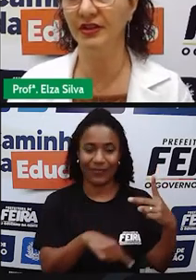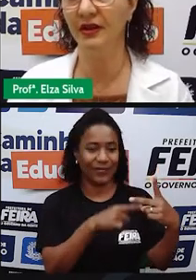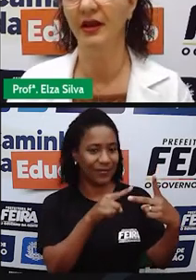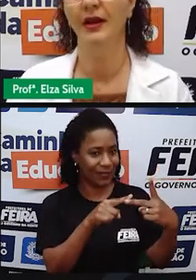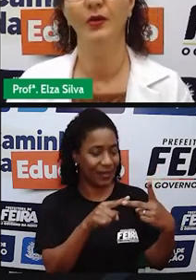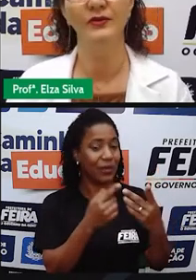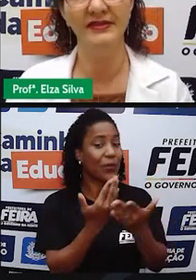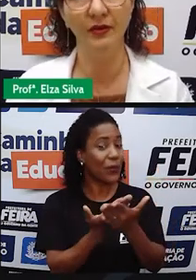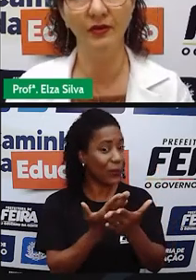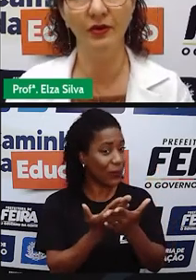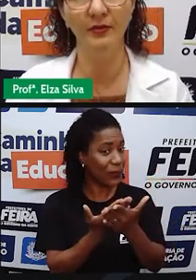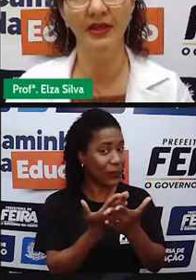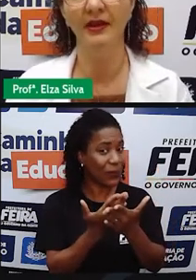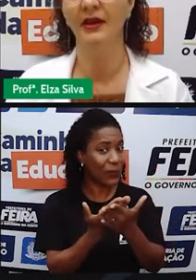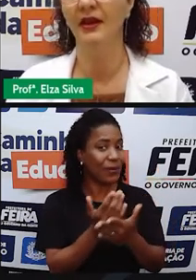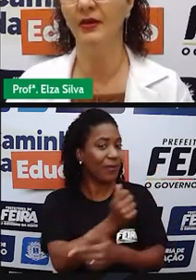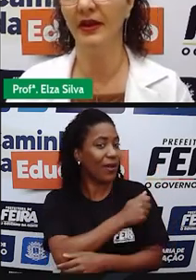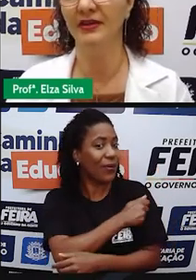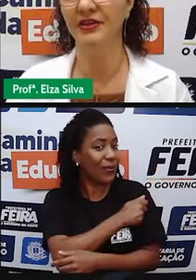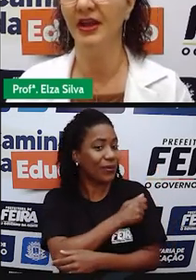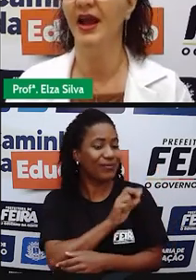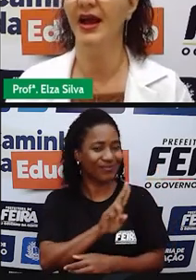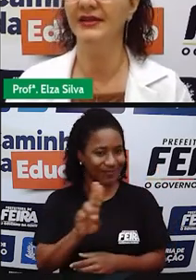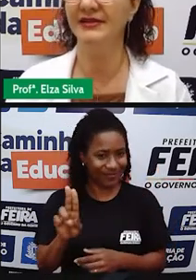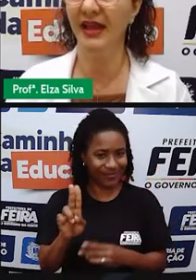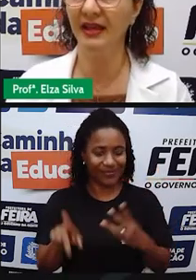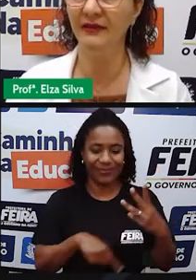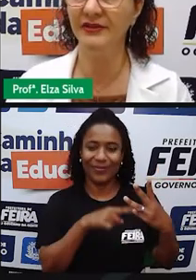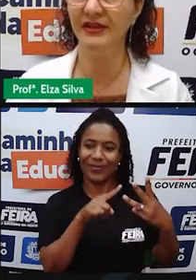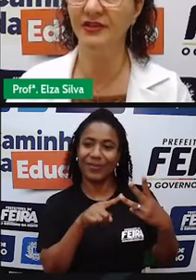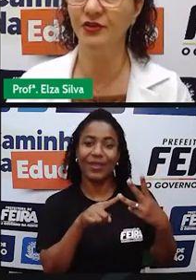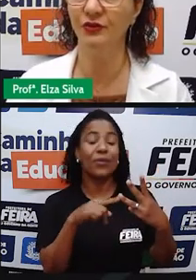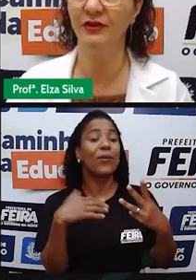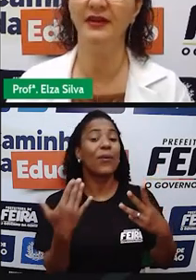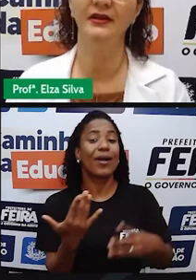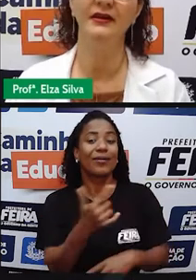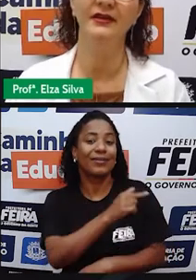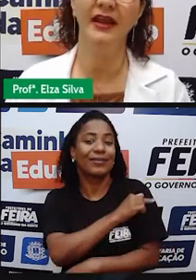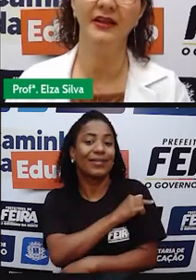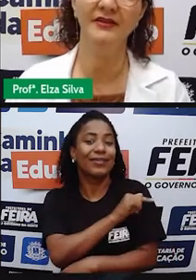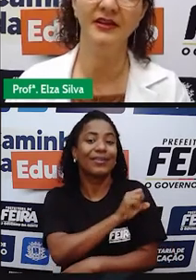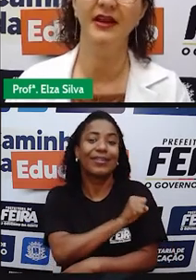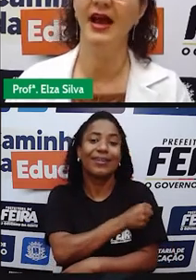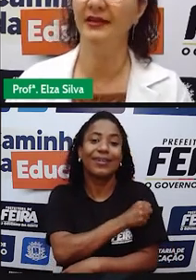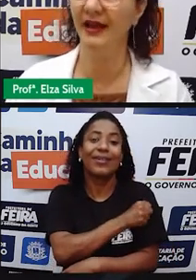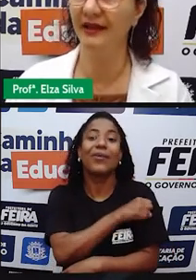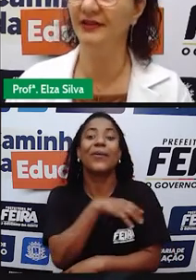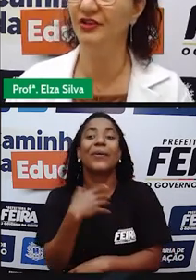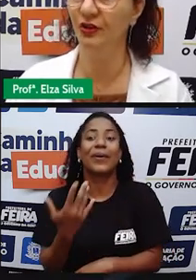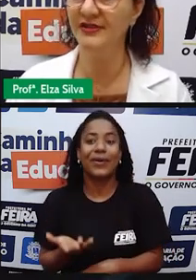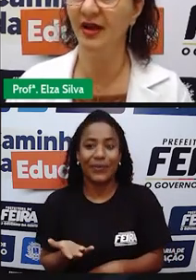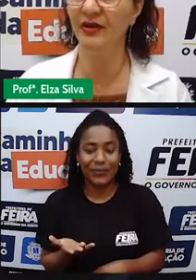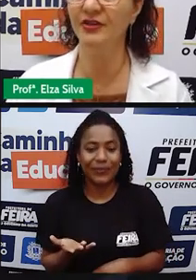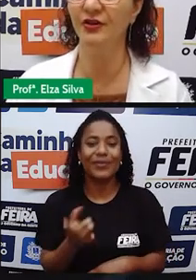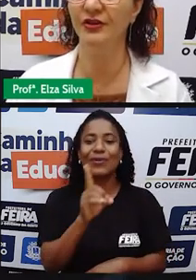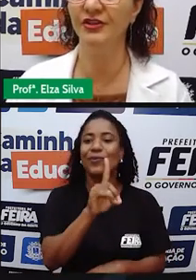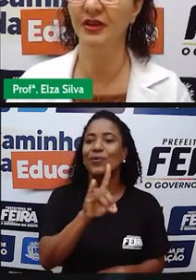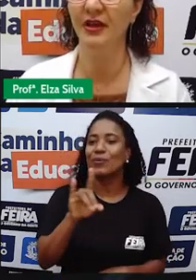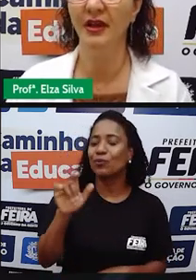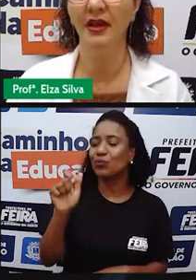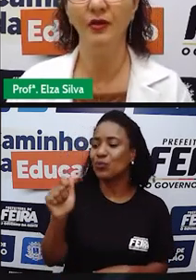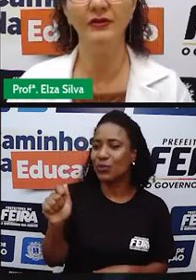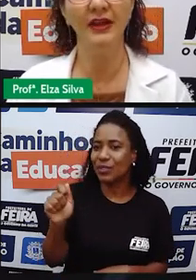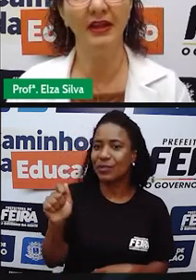student, o seu nome, grade, a série que você estuda, date, a data de nossa aula de